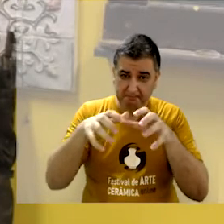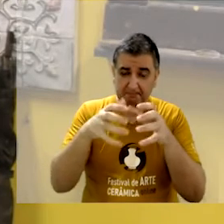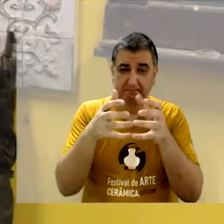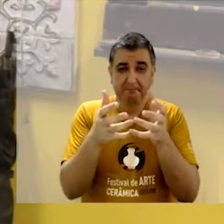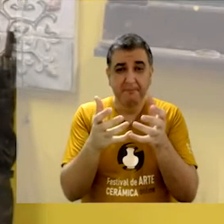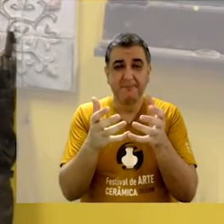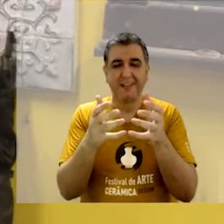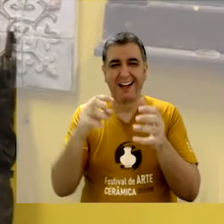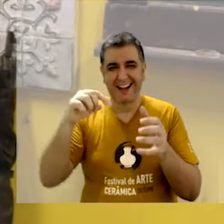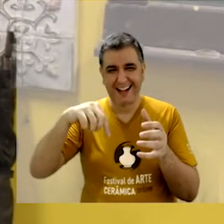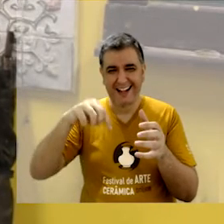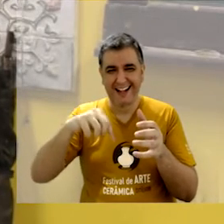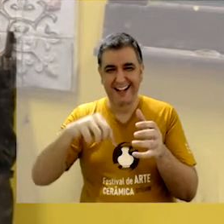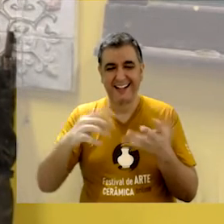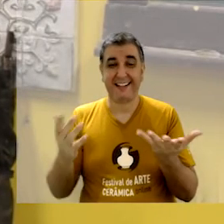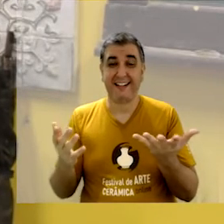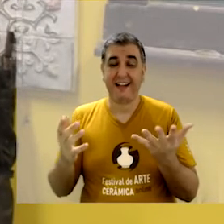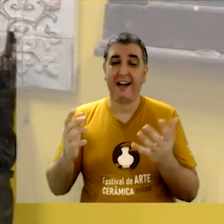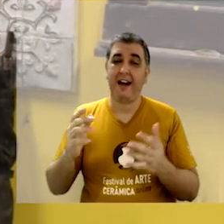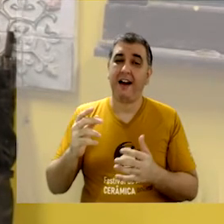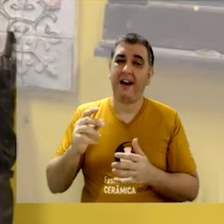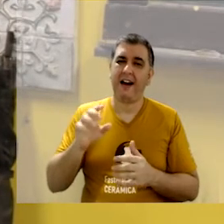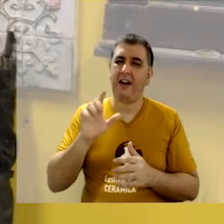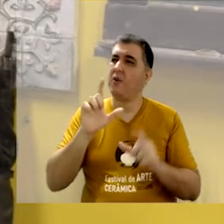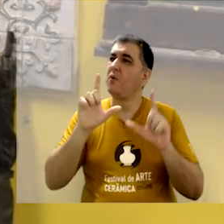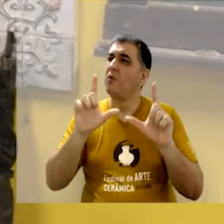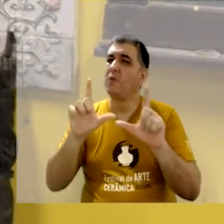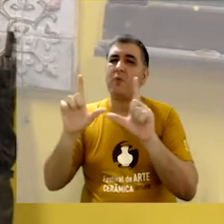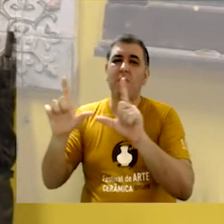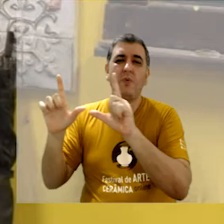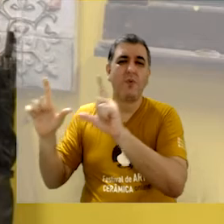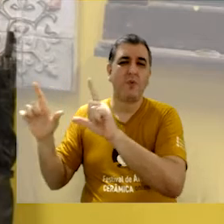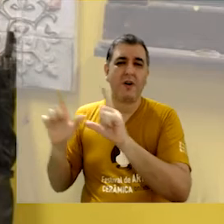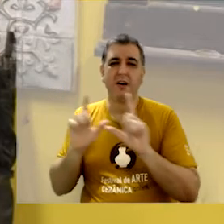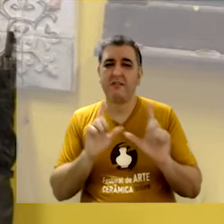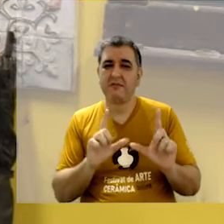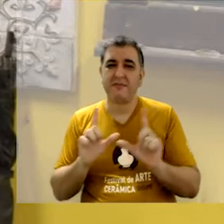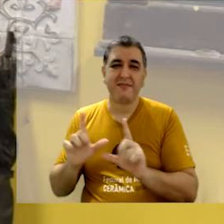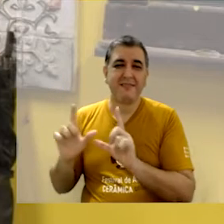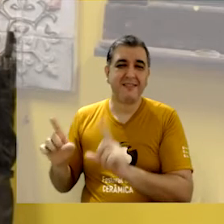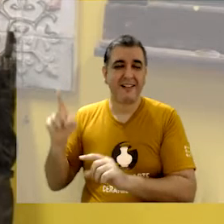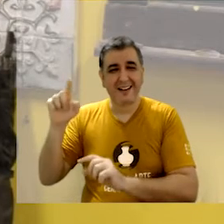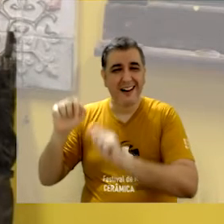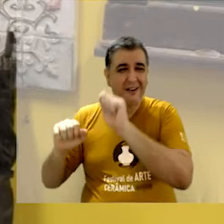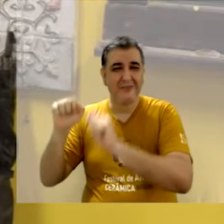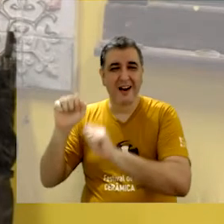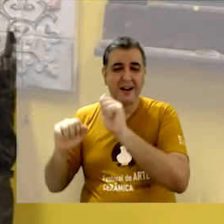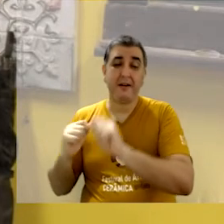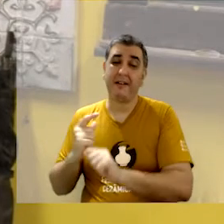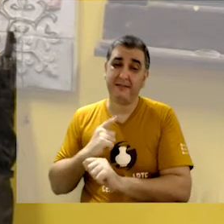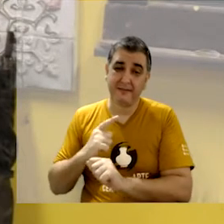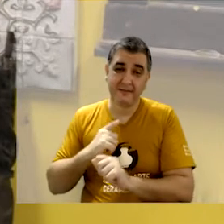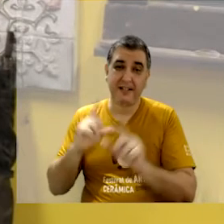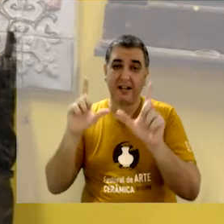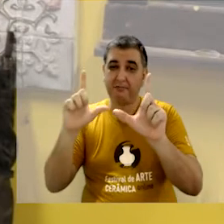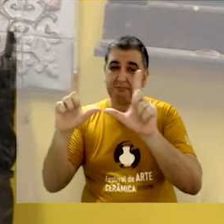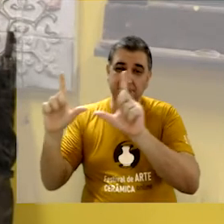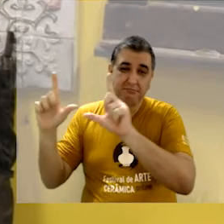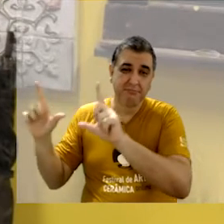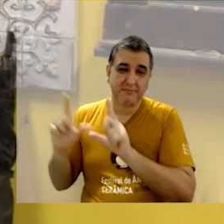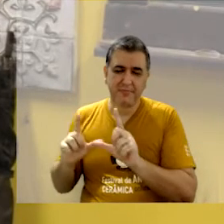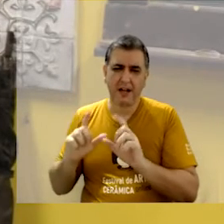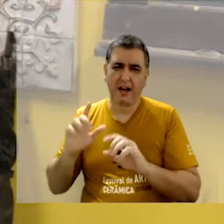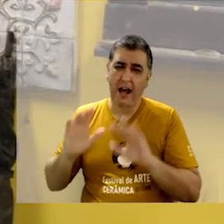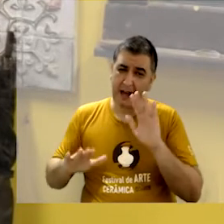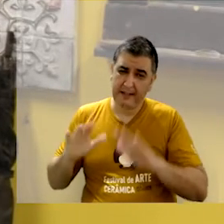mesmo no artesanato aqui em São Luís, ela acabou ficando só no azulejo industrial, porque é mais fácil, não é? Às vezes